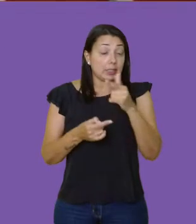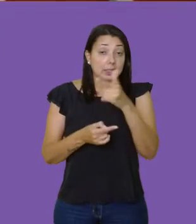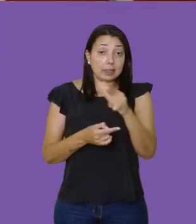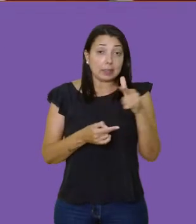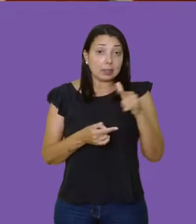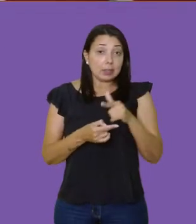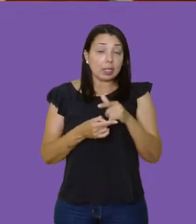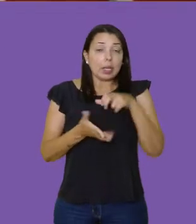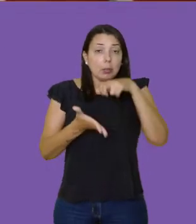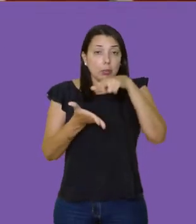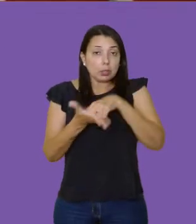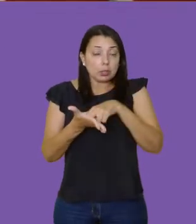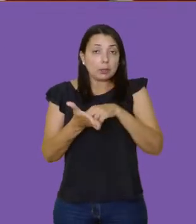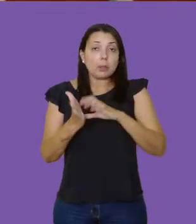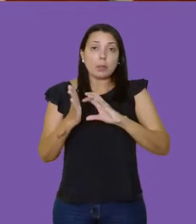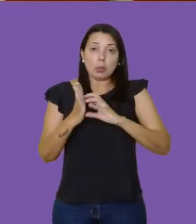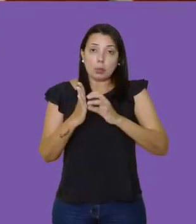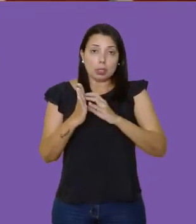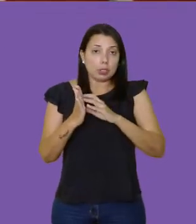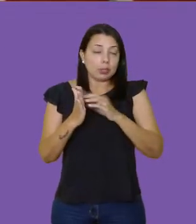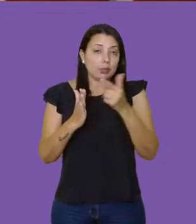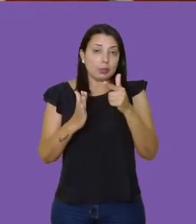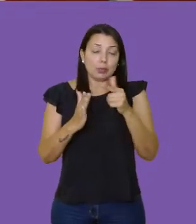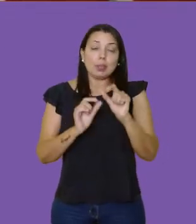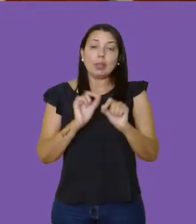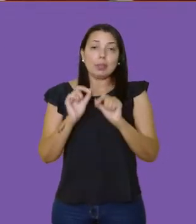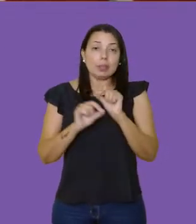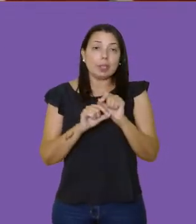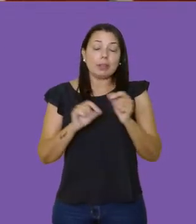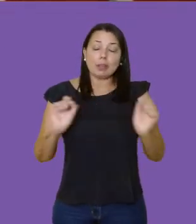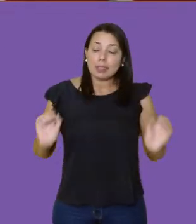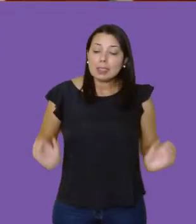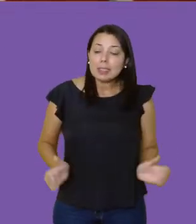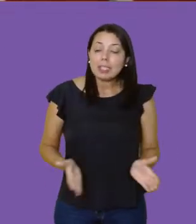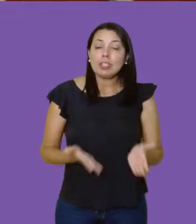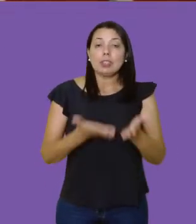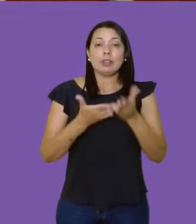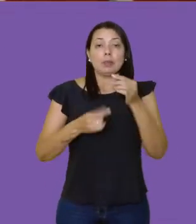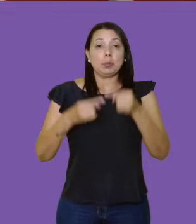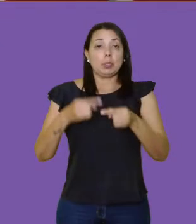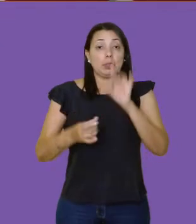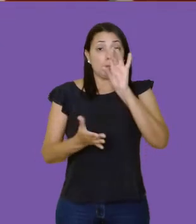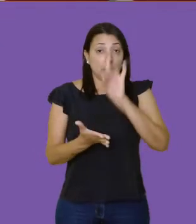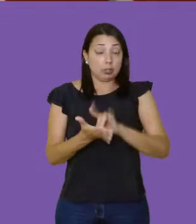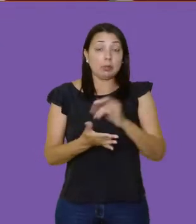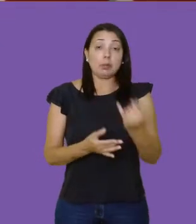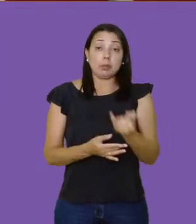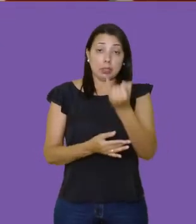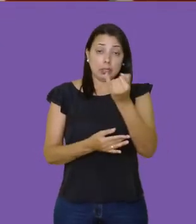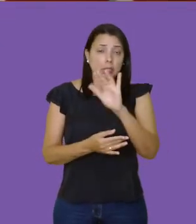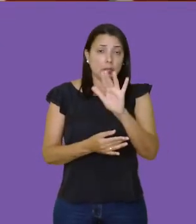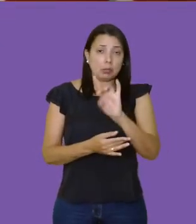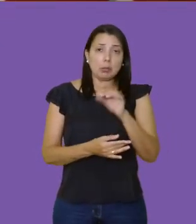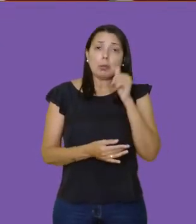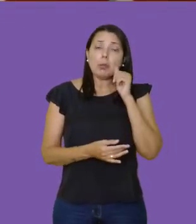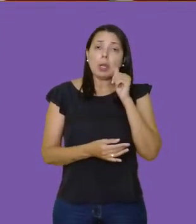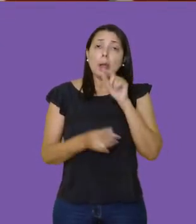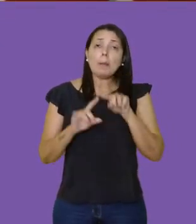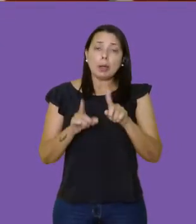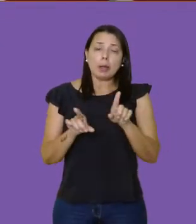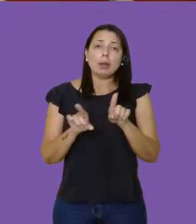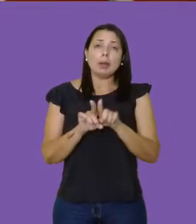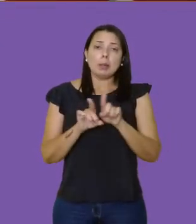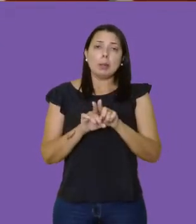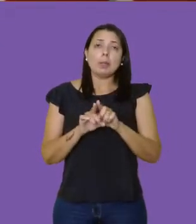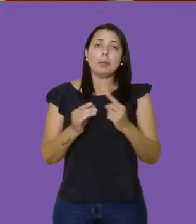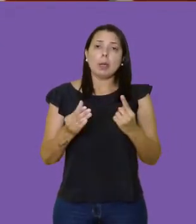tiver punição para os partidos, não vai haver esse incentivo a essa política afirmativa que é tão importante, não só para as mulheres, mas também